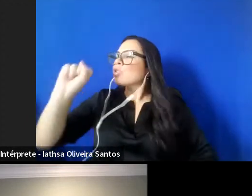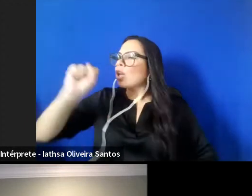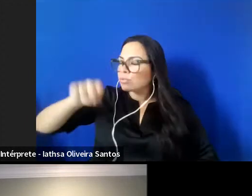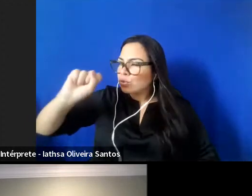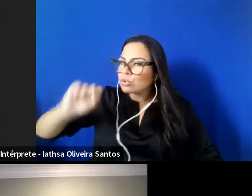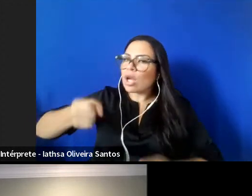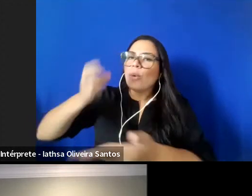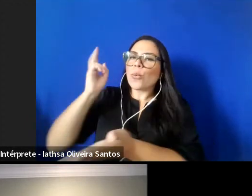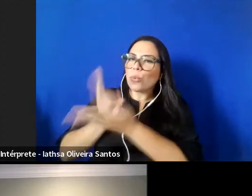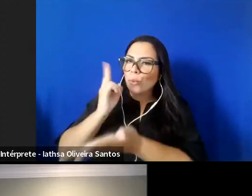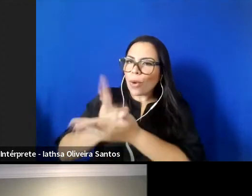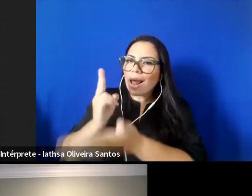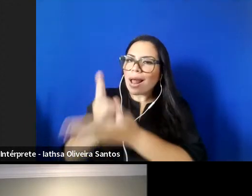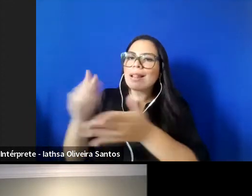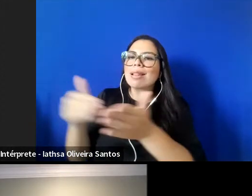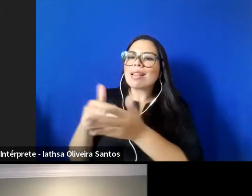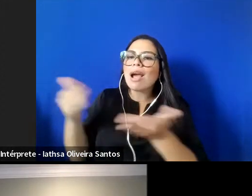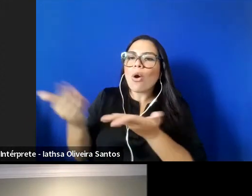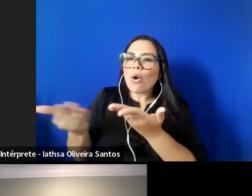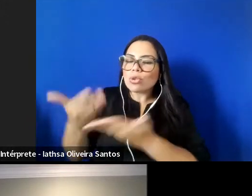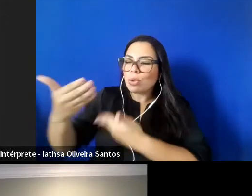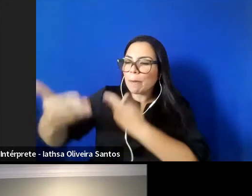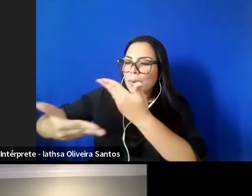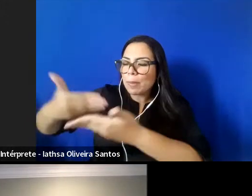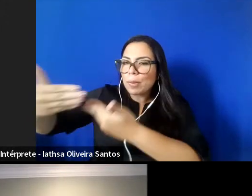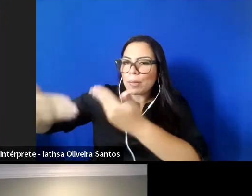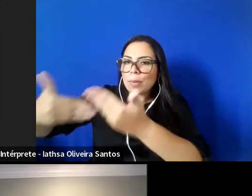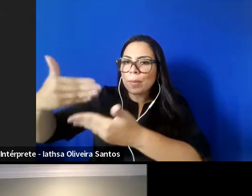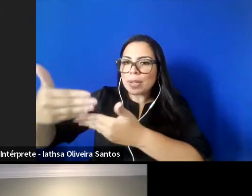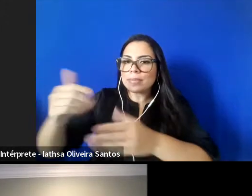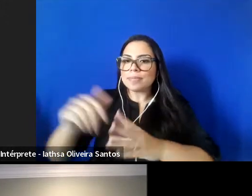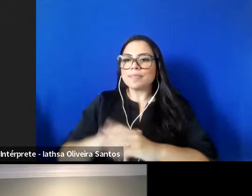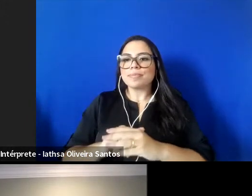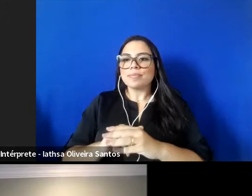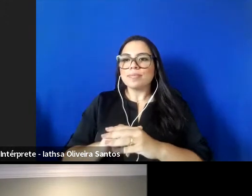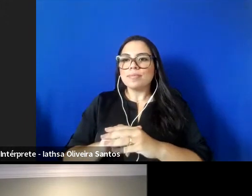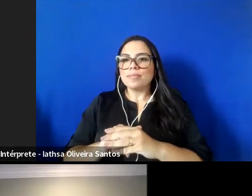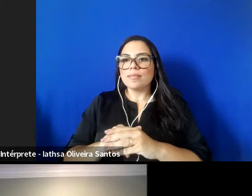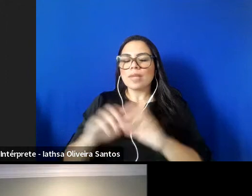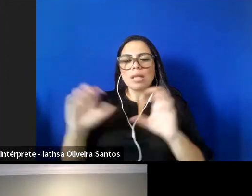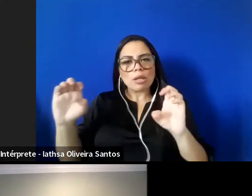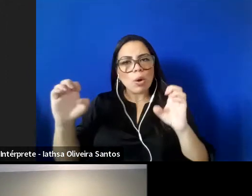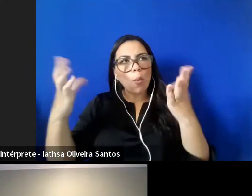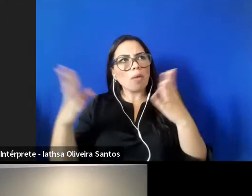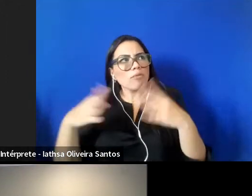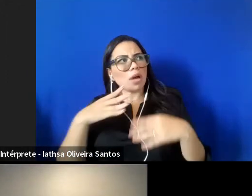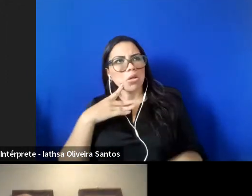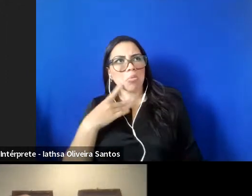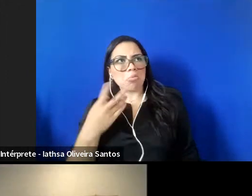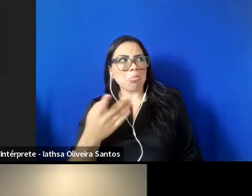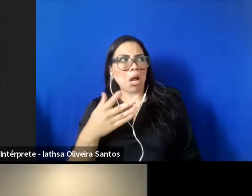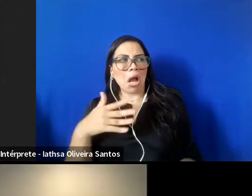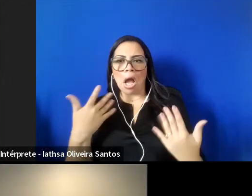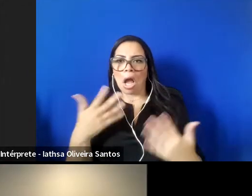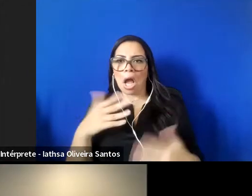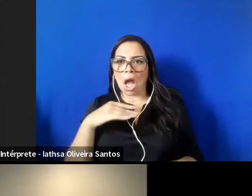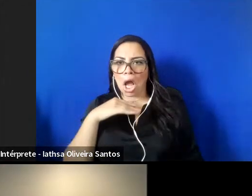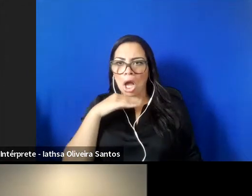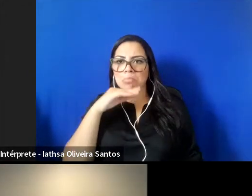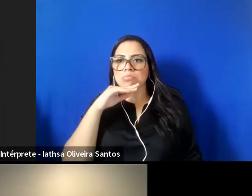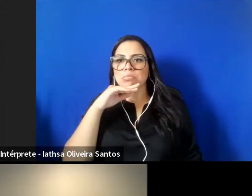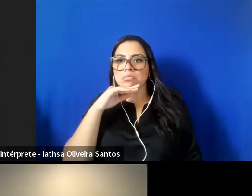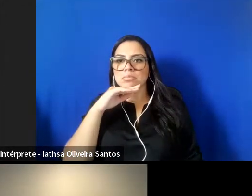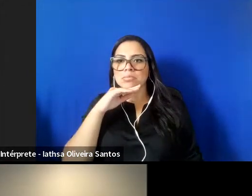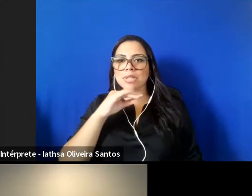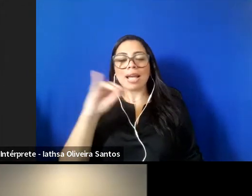até hoje. O projeto vai se desenvolvendo. O projeto vai se desenvolvendo. Não, professor Brett